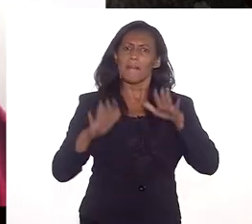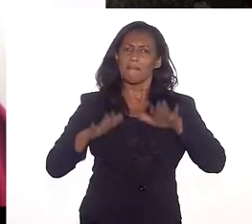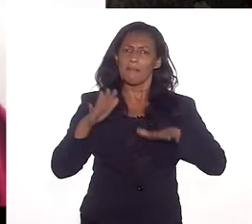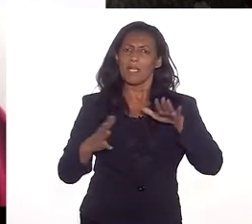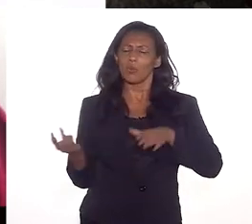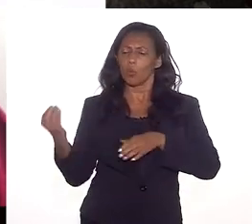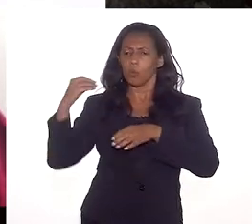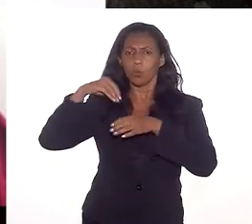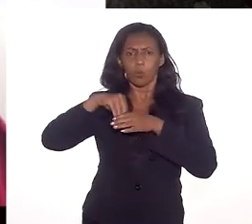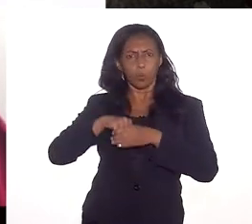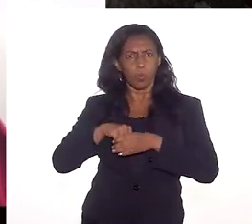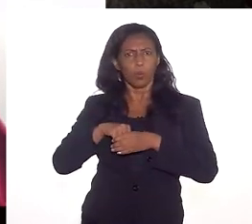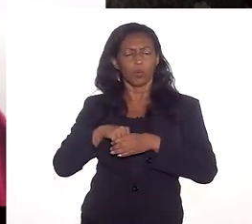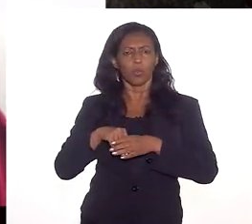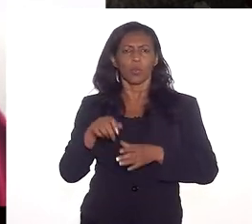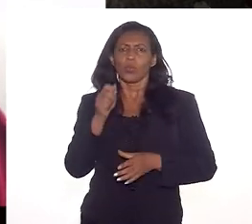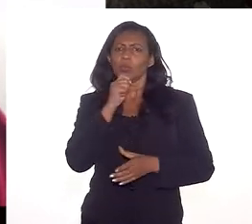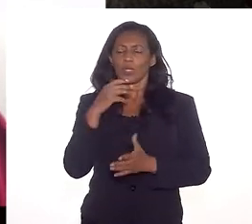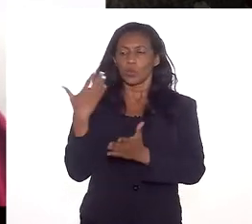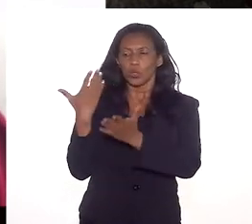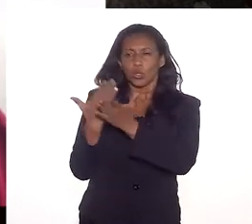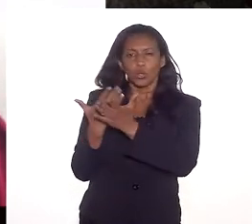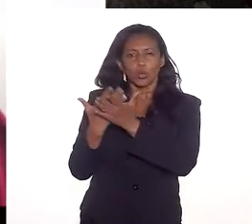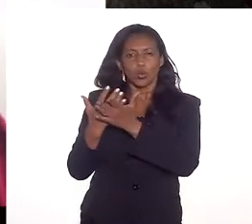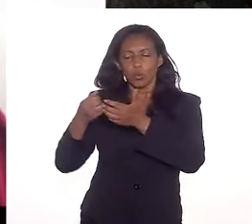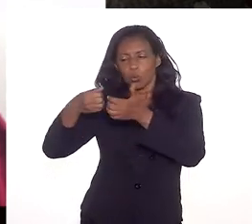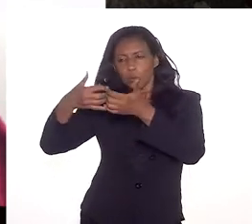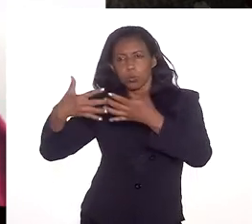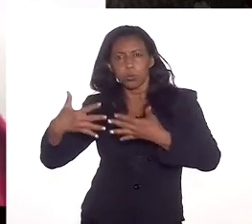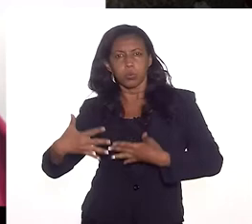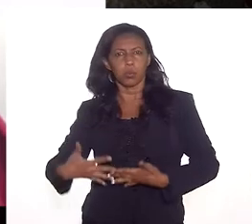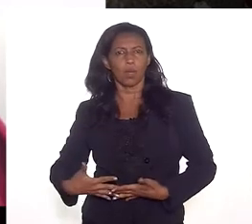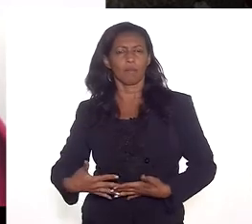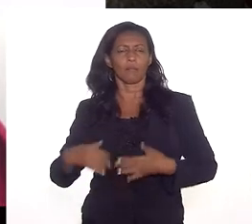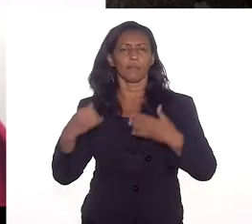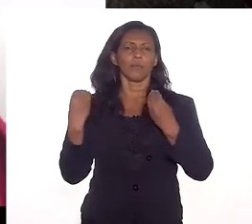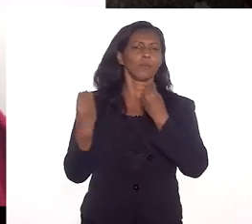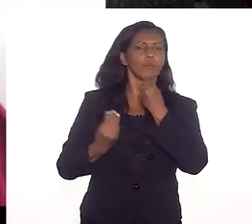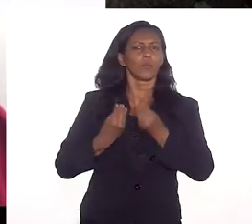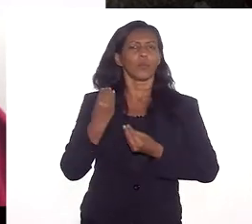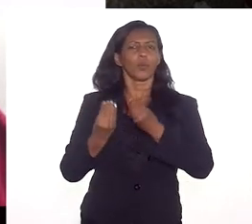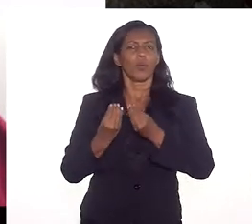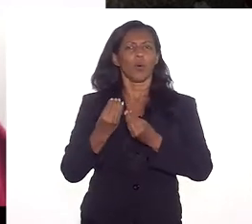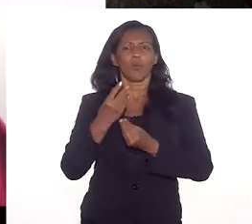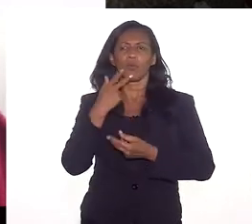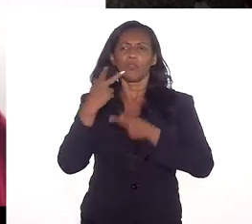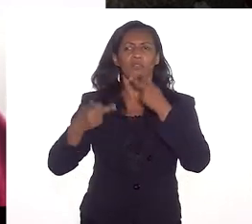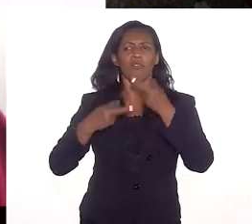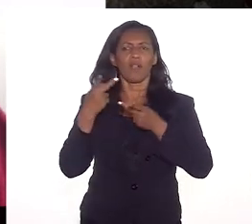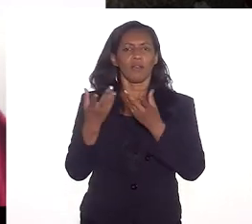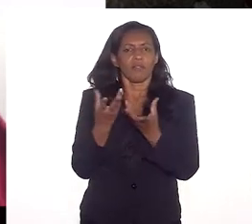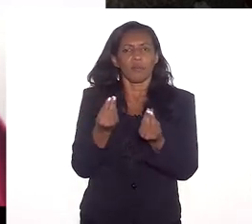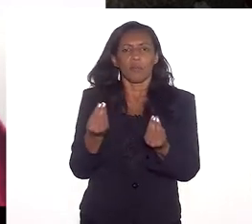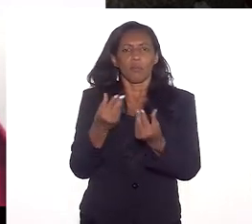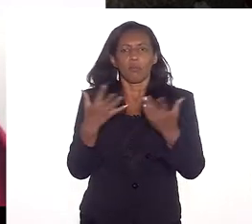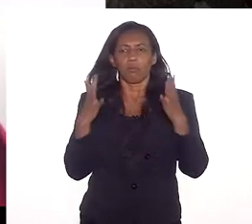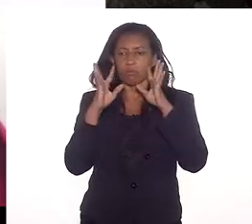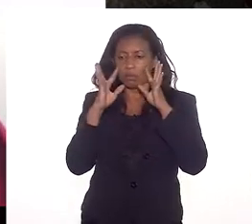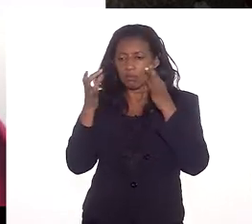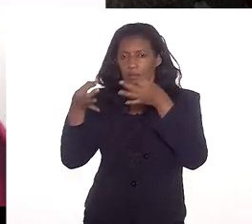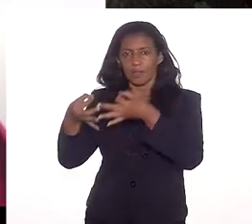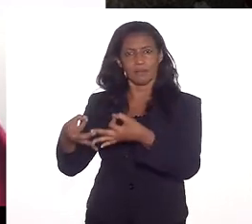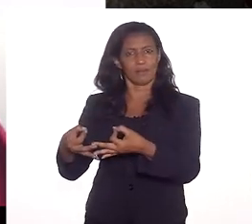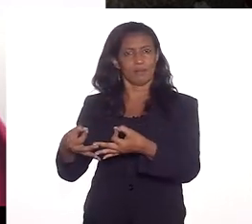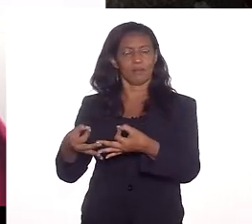que incluiu, a gente ainda não tinha muitos estudos conclusivos nesse sentido, e a gente não falava muito isso, não dava